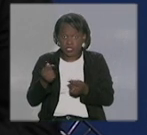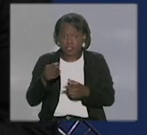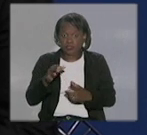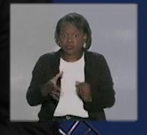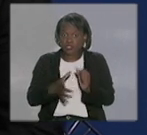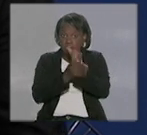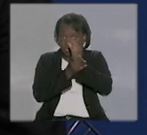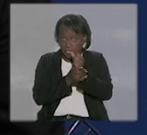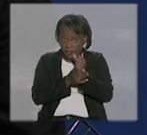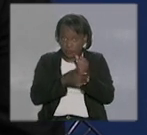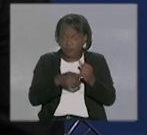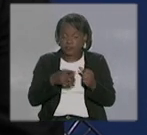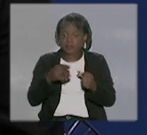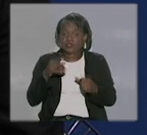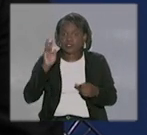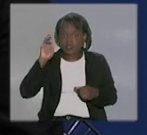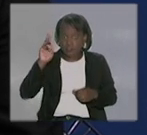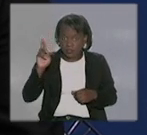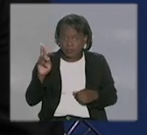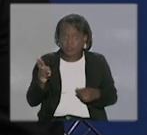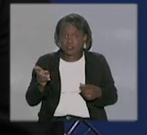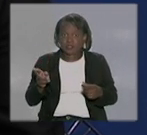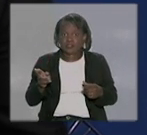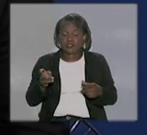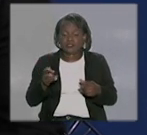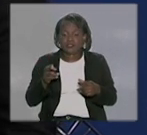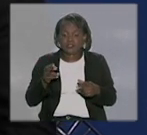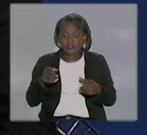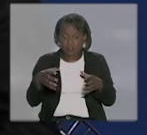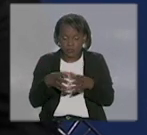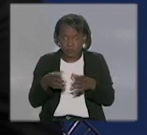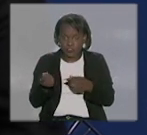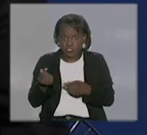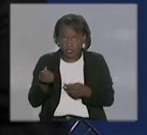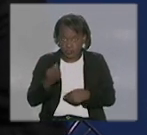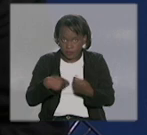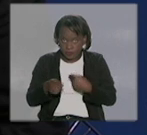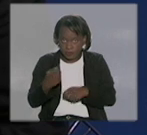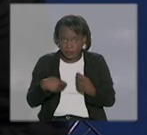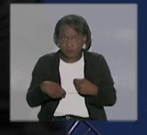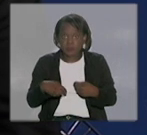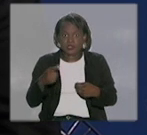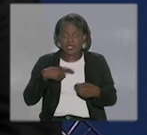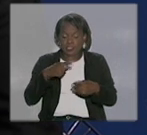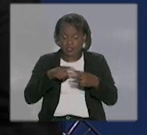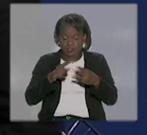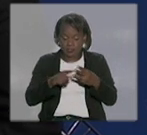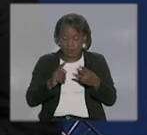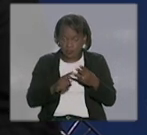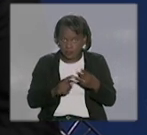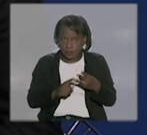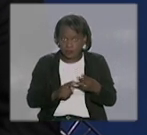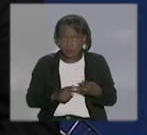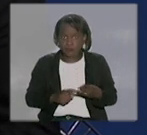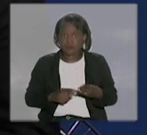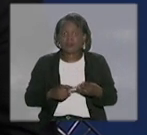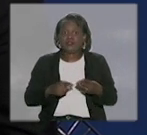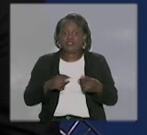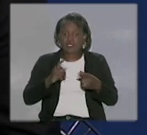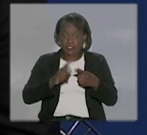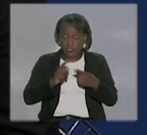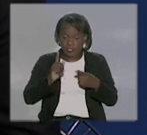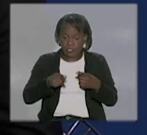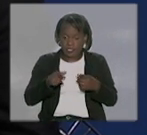Citaui, que lida com esse assunto, né, no setor financeiro, ela atua de 3 formas. Uma é